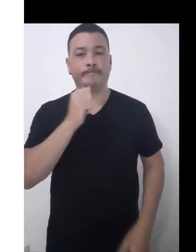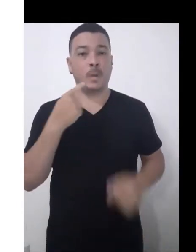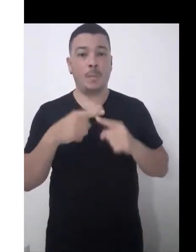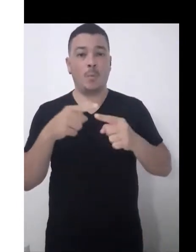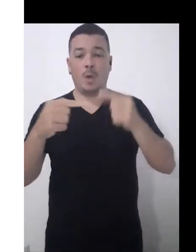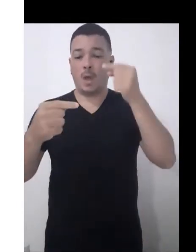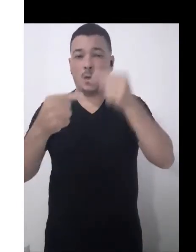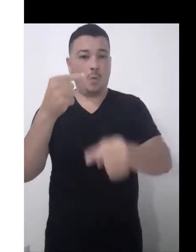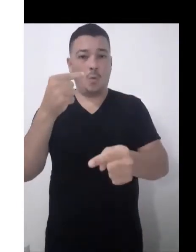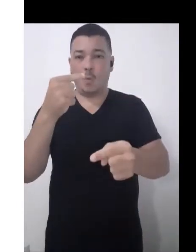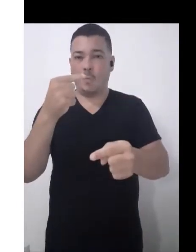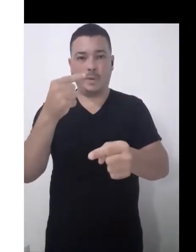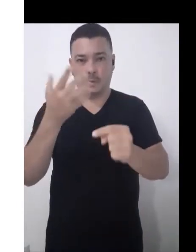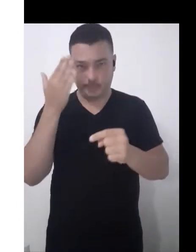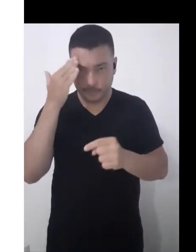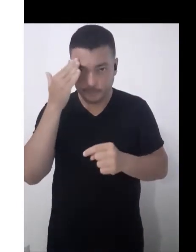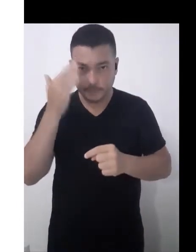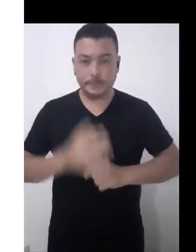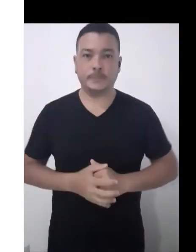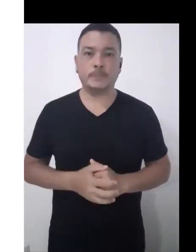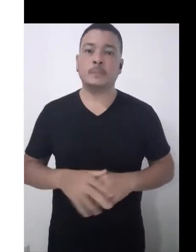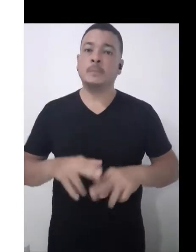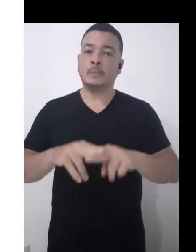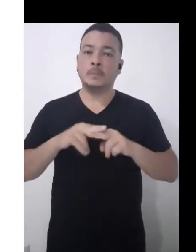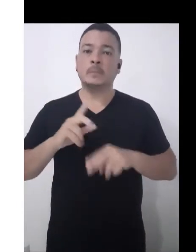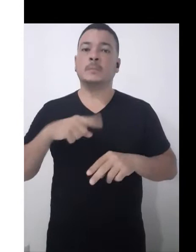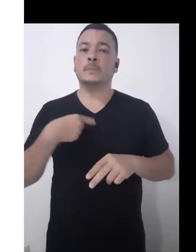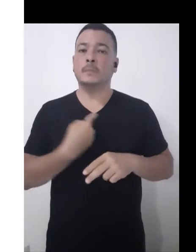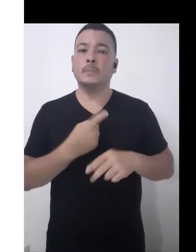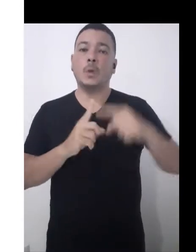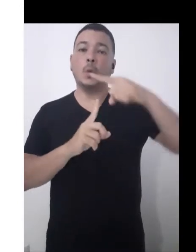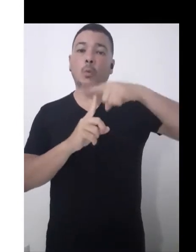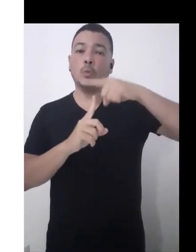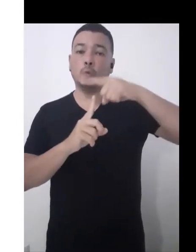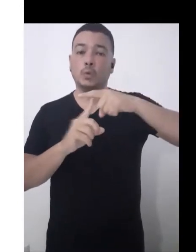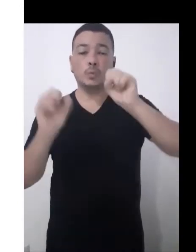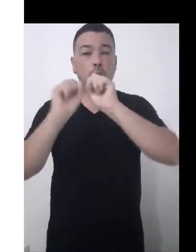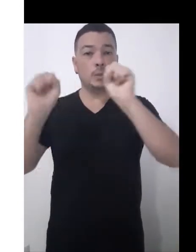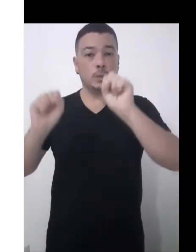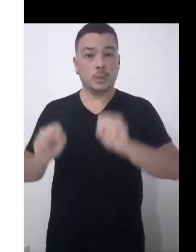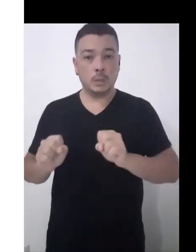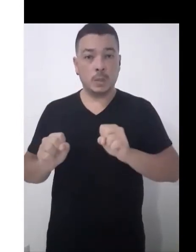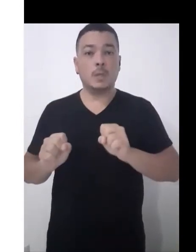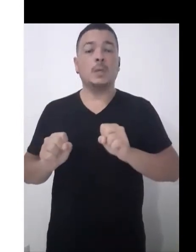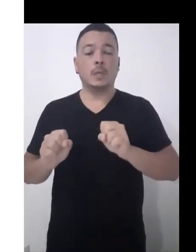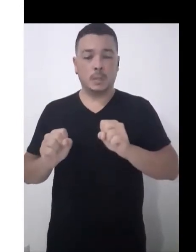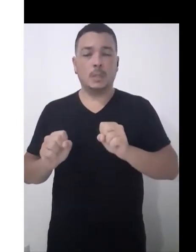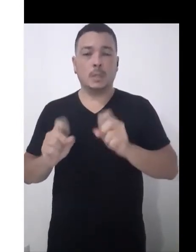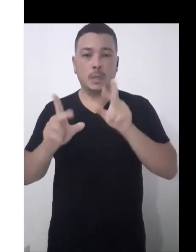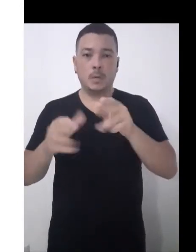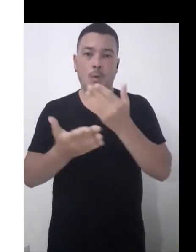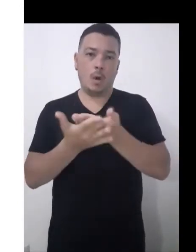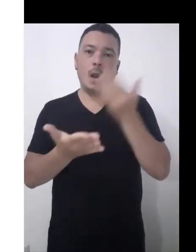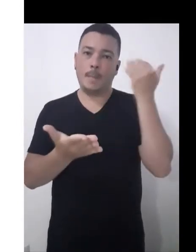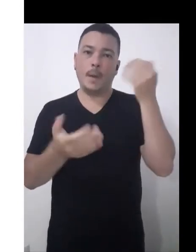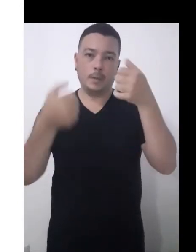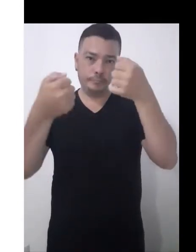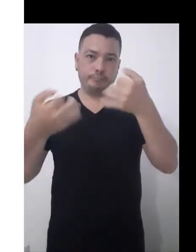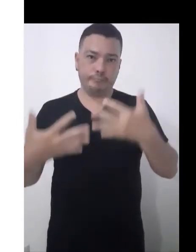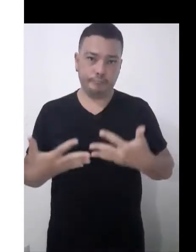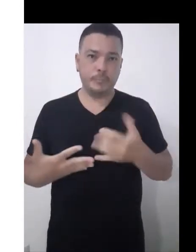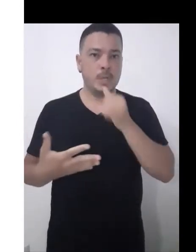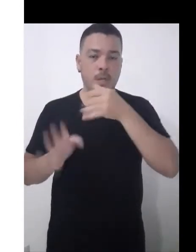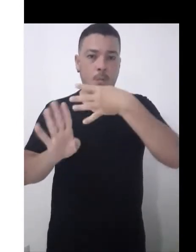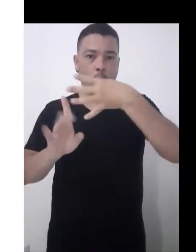diferenciado. Então, a gente trabalha com tipos de sistema operacional que eu comentei anteriormente na aula passada, a saber, o